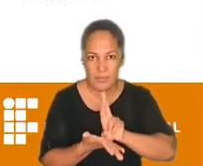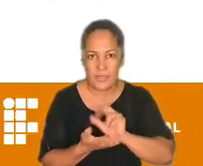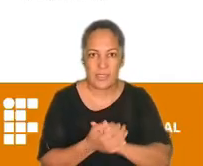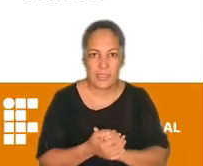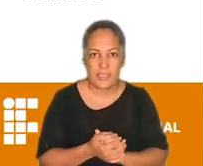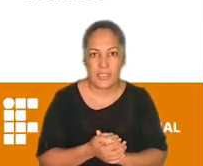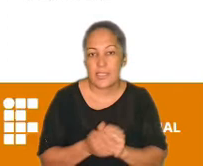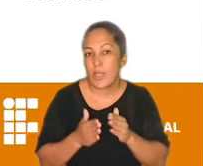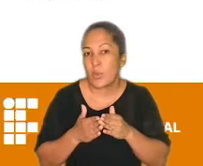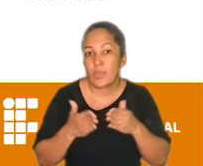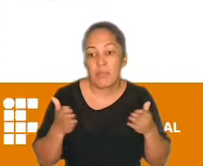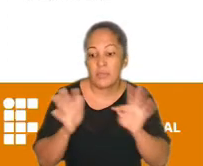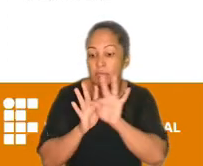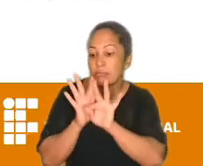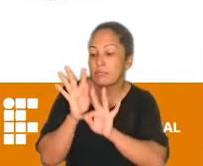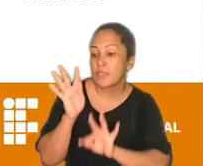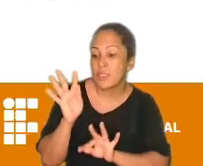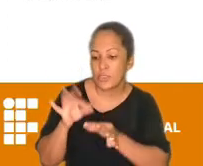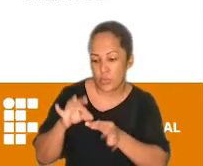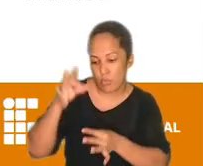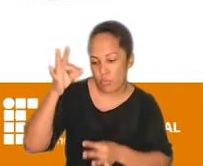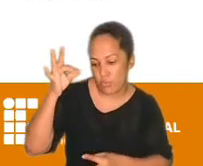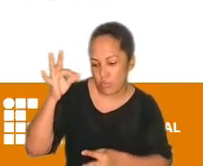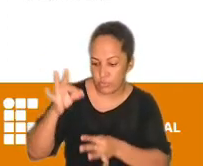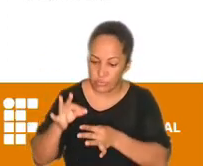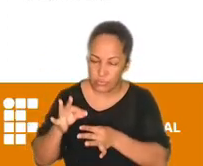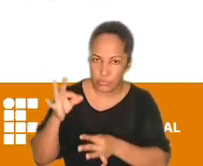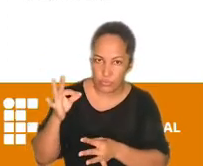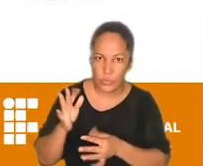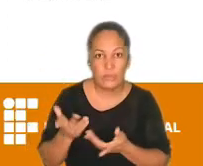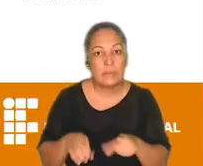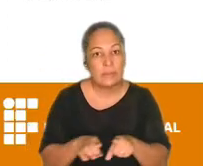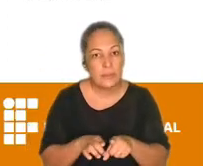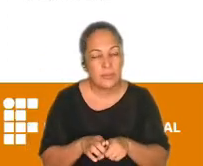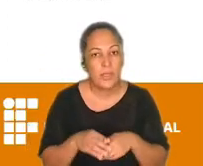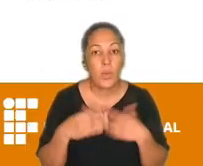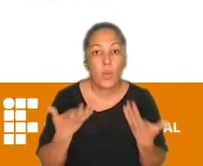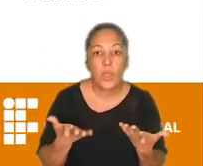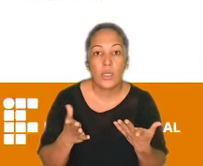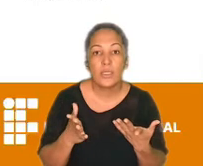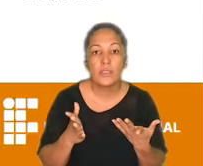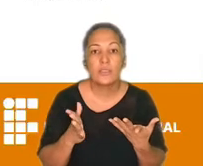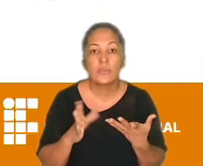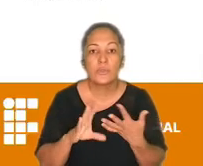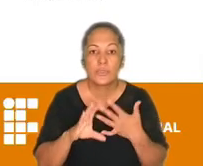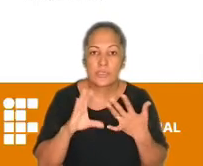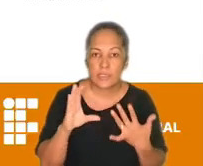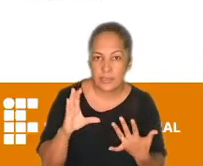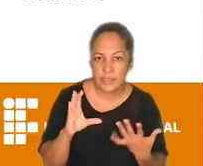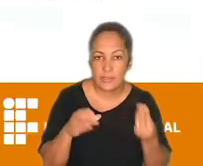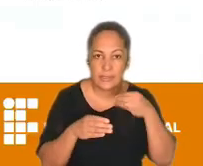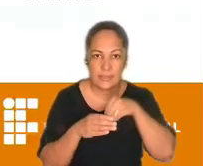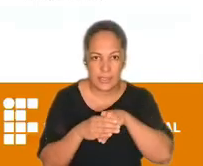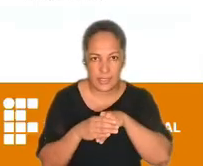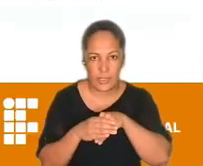do texto, certo? Ao tamanho do texto, ou seja, quantos caracteres, certo, aquele